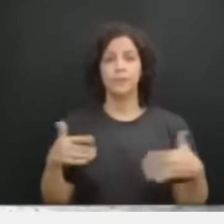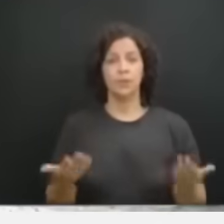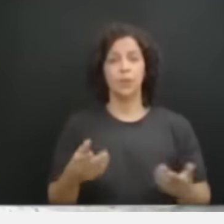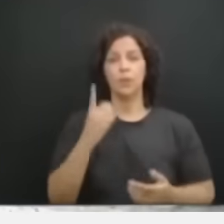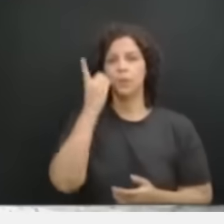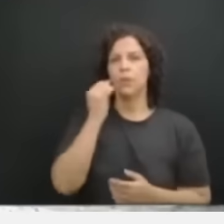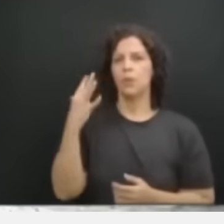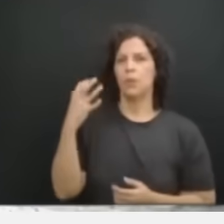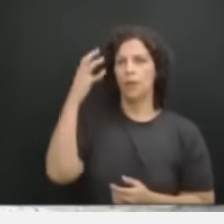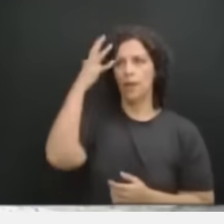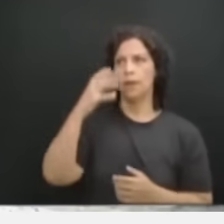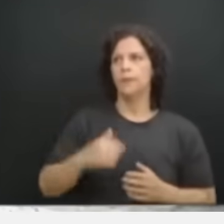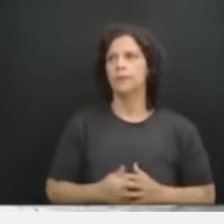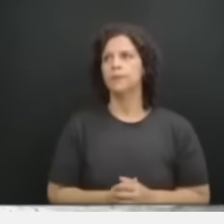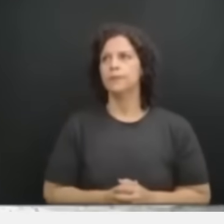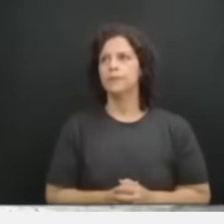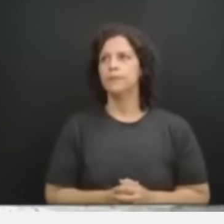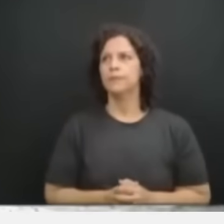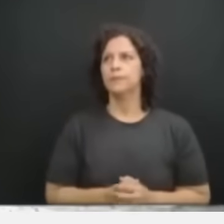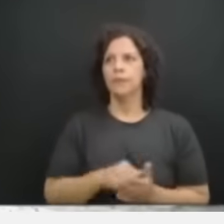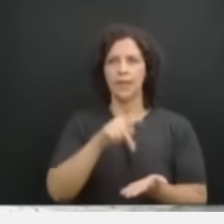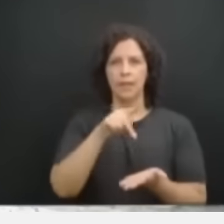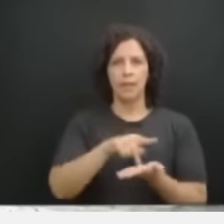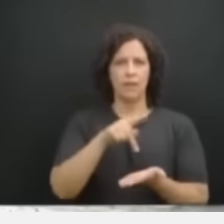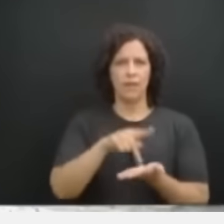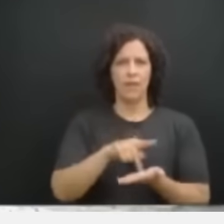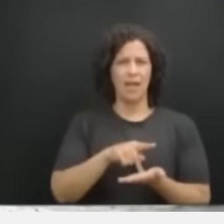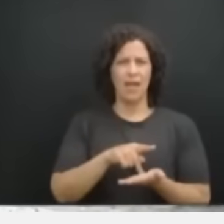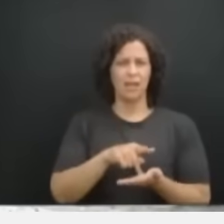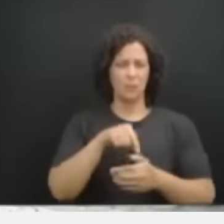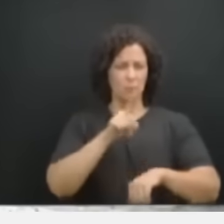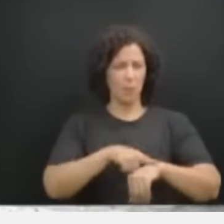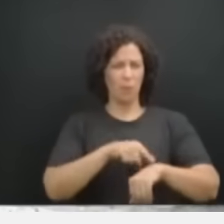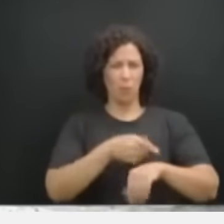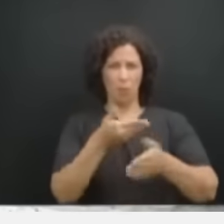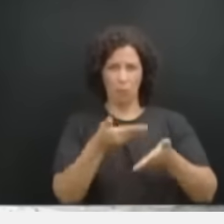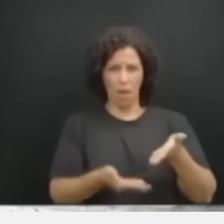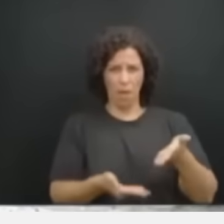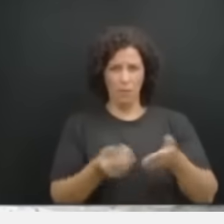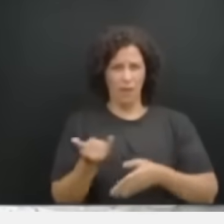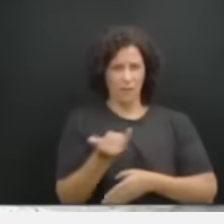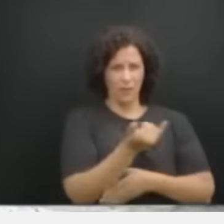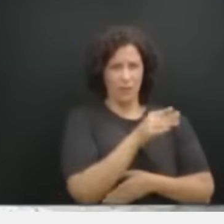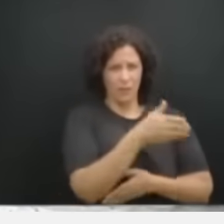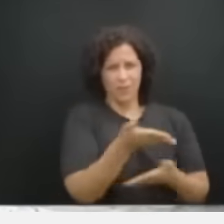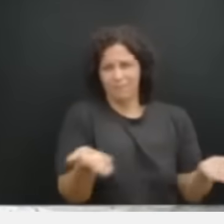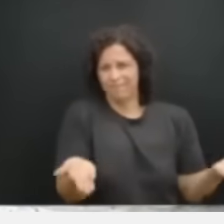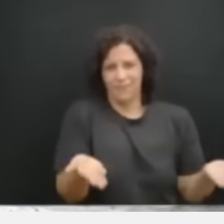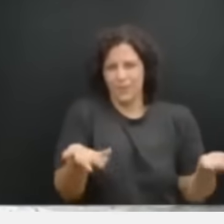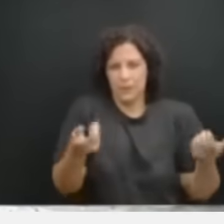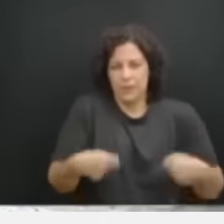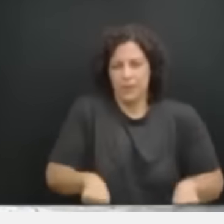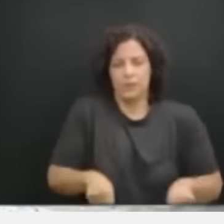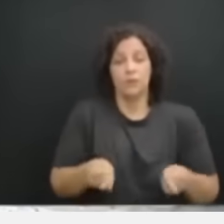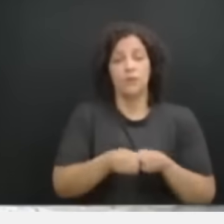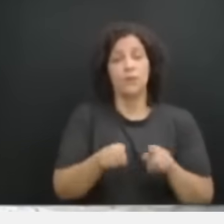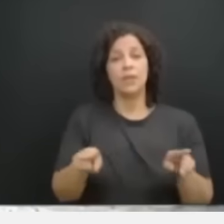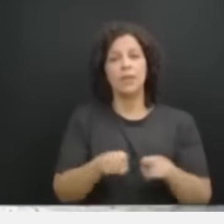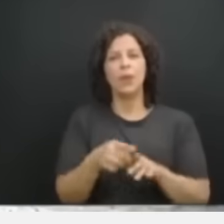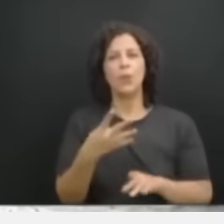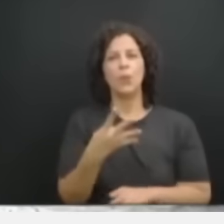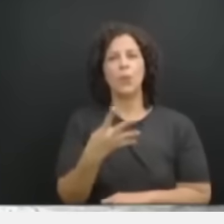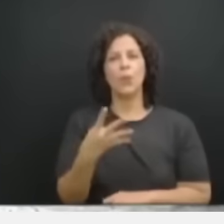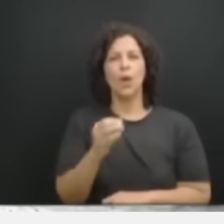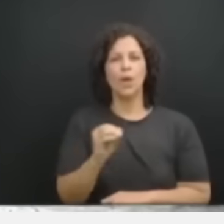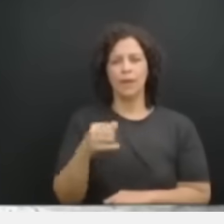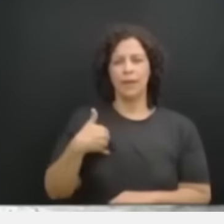Deputado Renato Freitas Na verdade eu nem deveria perder meu tempo falando ao senhor o senhor que com menos de 40